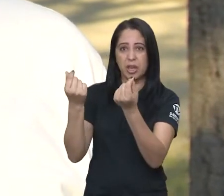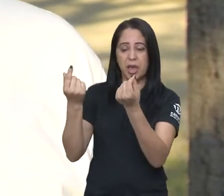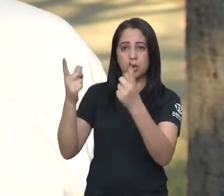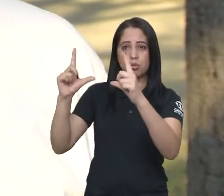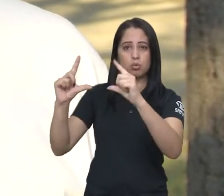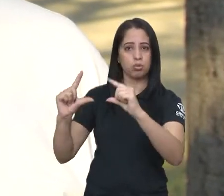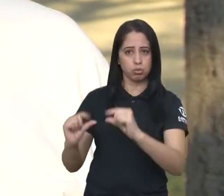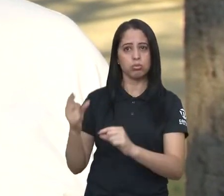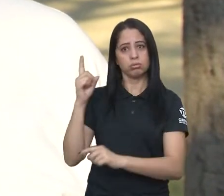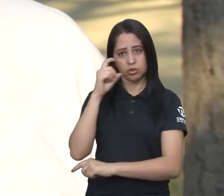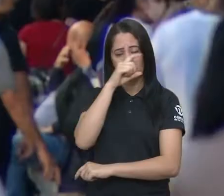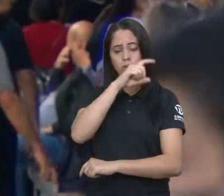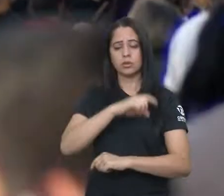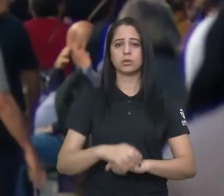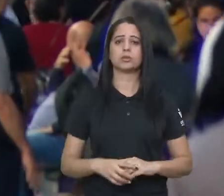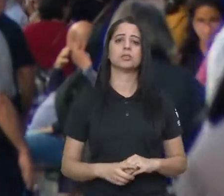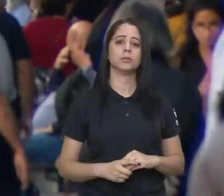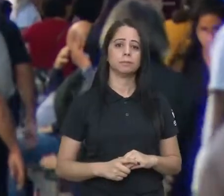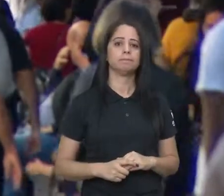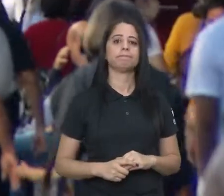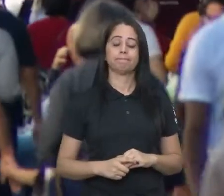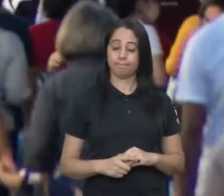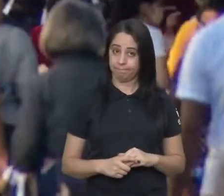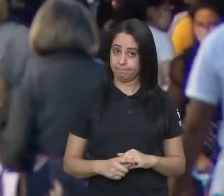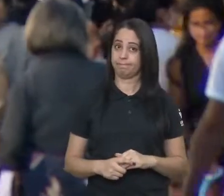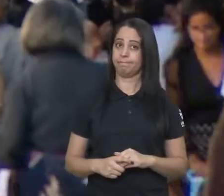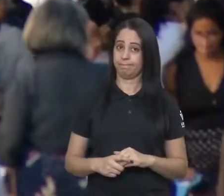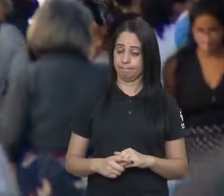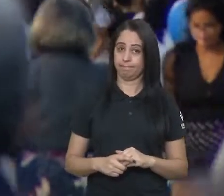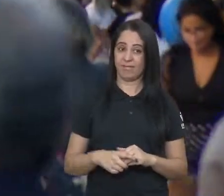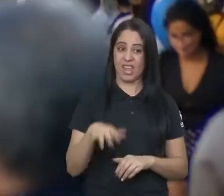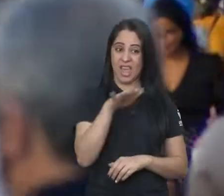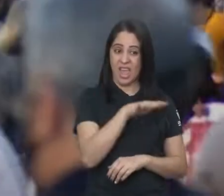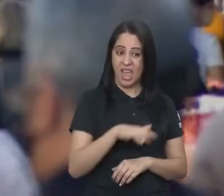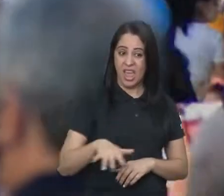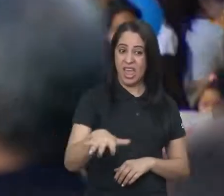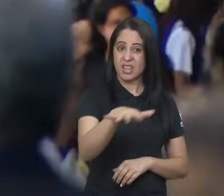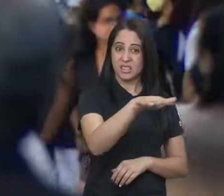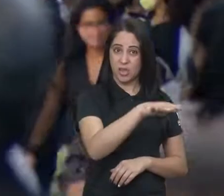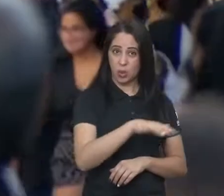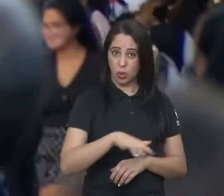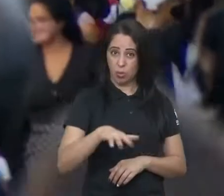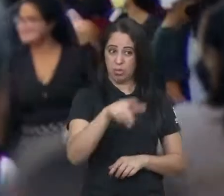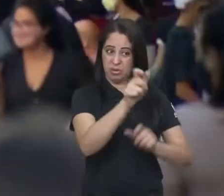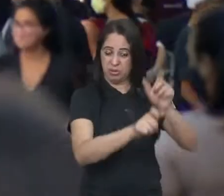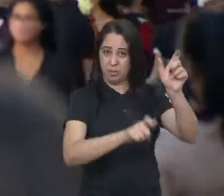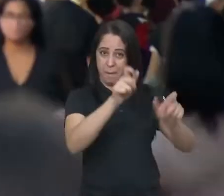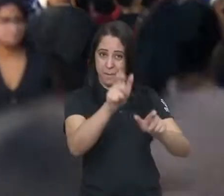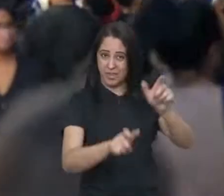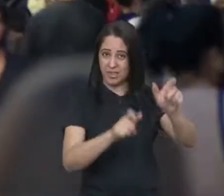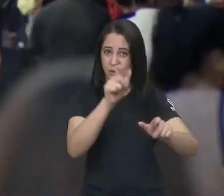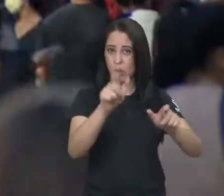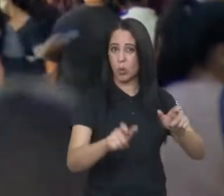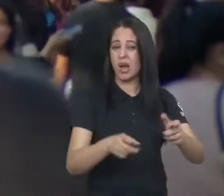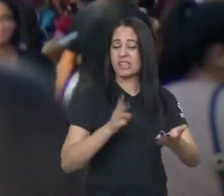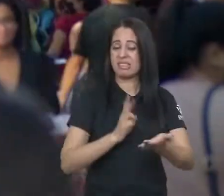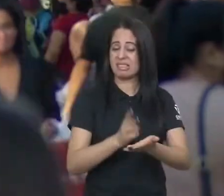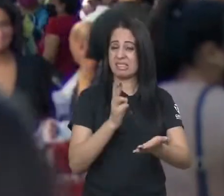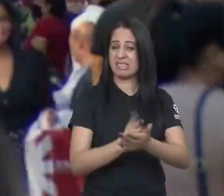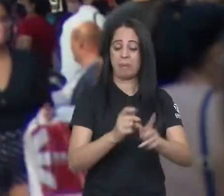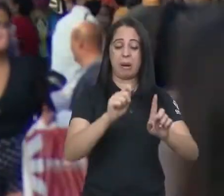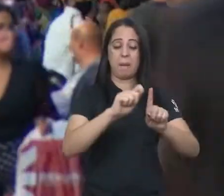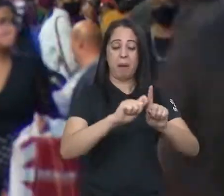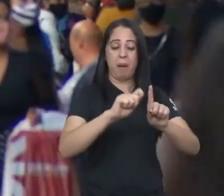cada vez mais, está muito difícil. E essa é apenas uma parcela da população que tem passado com o orçamento mais apertado